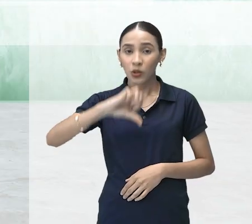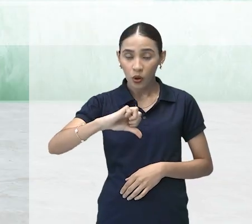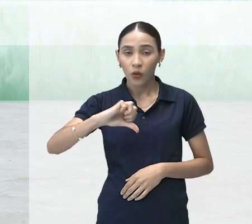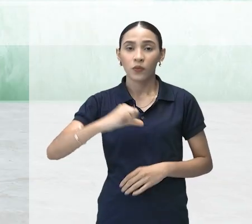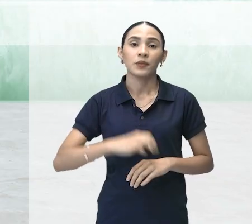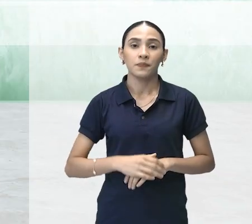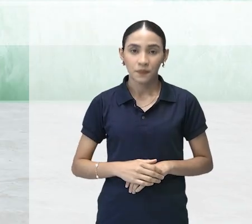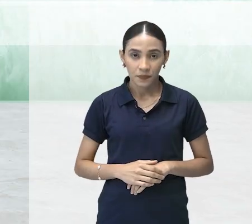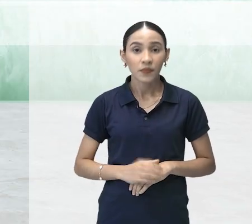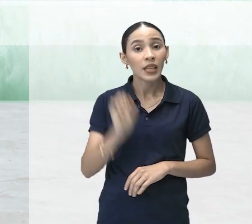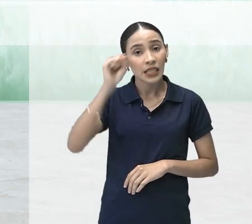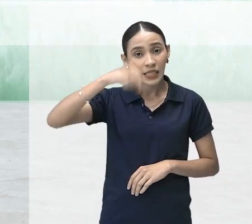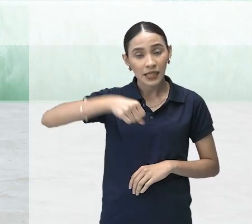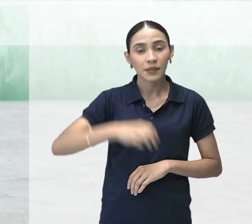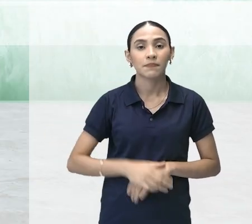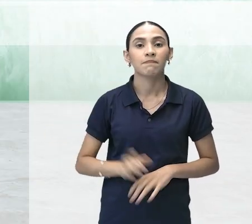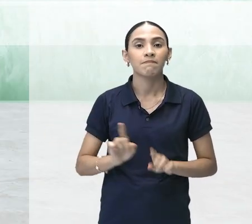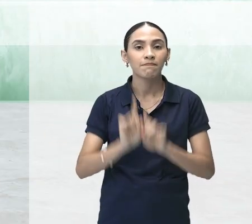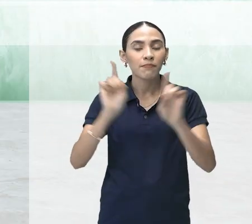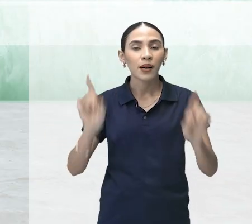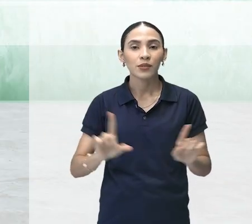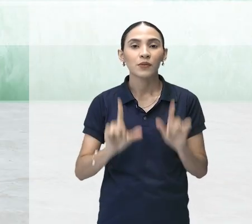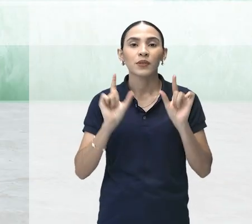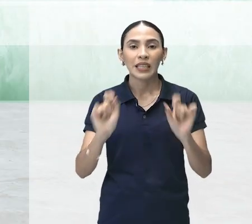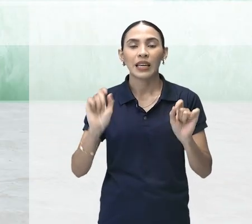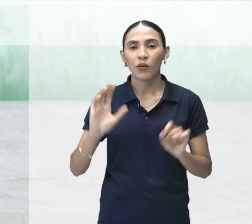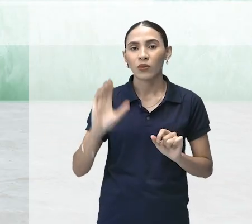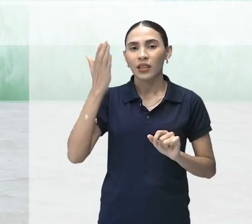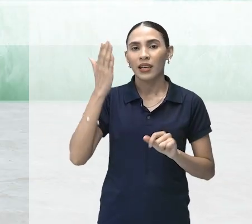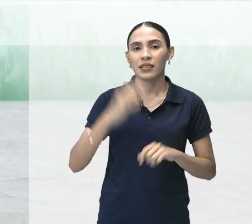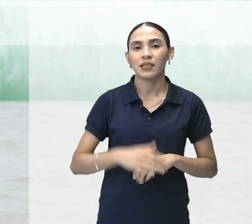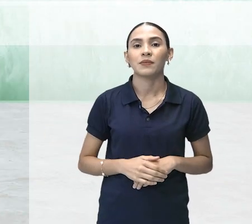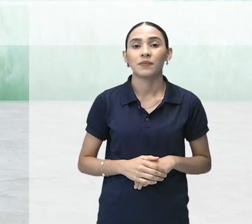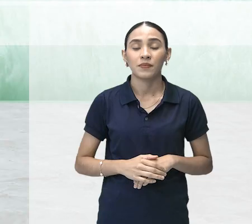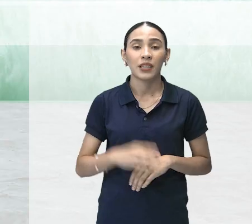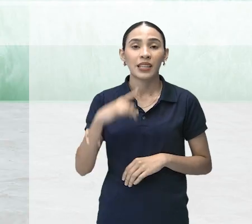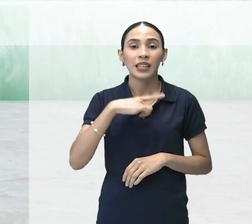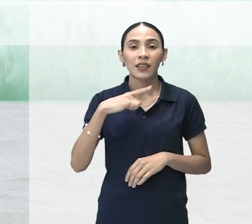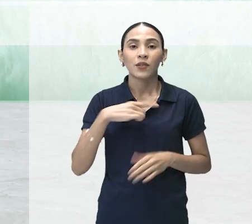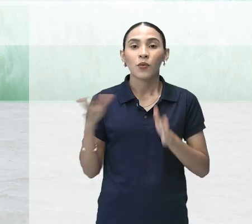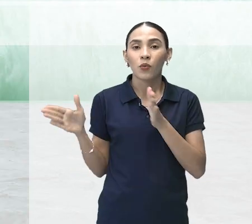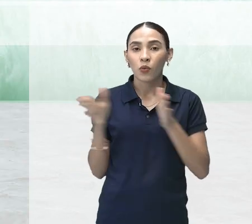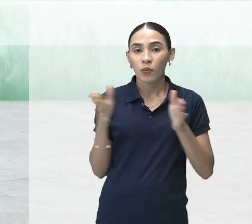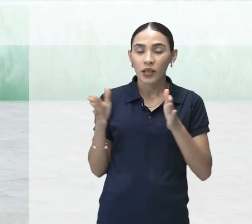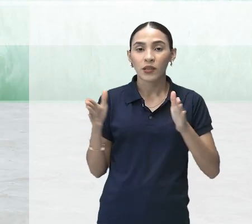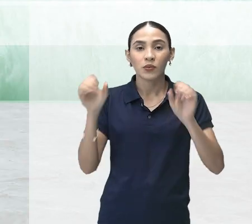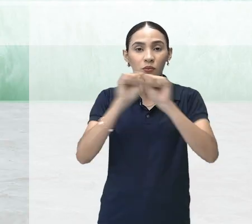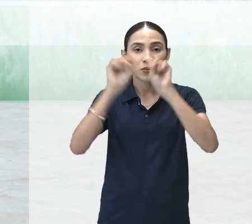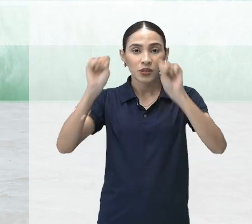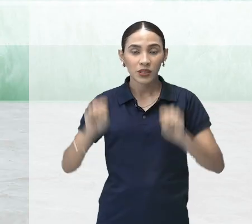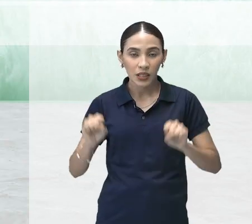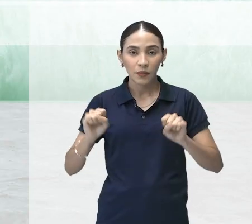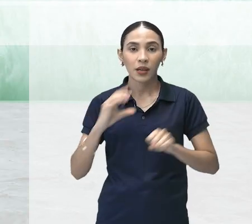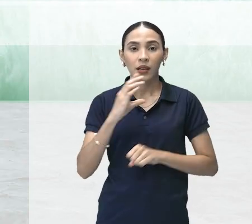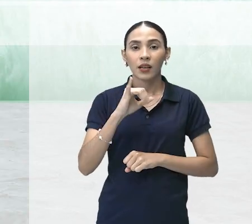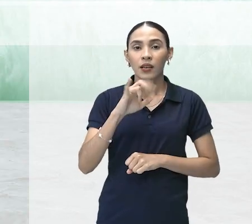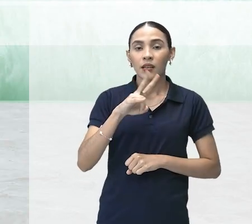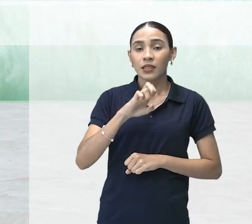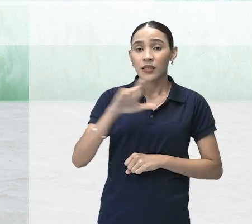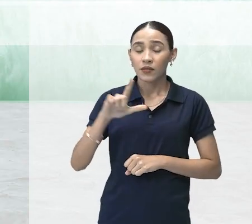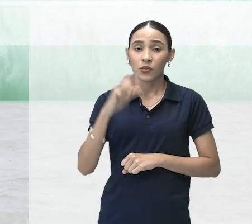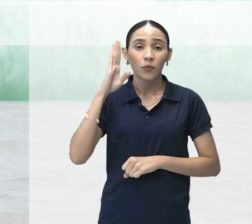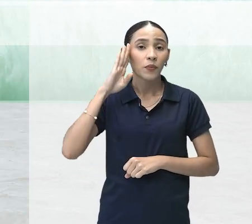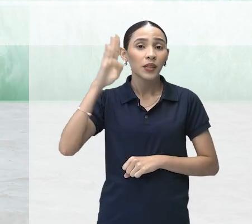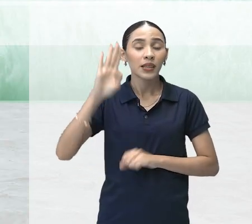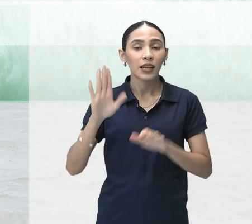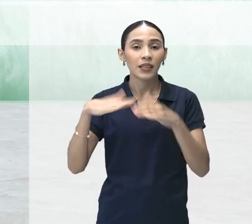melhor dizendo? Sim, só o que acontece, nesse momento? Houve o período do regime civil-militar. Então, nesse